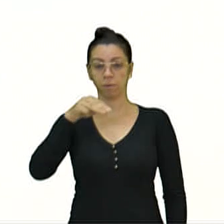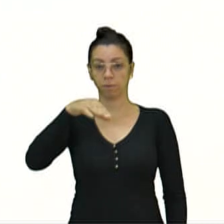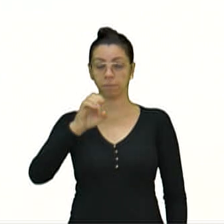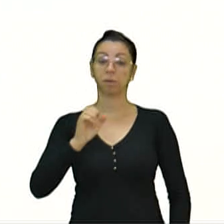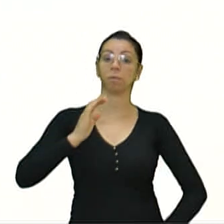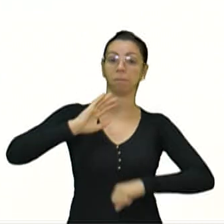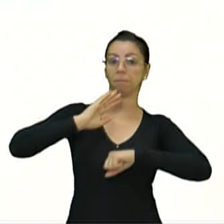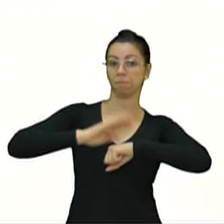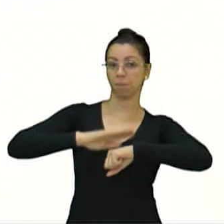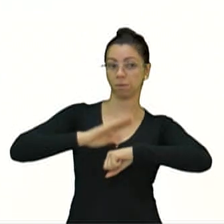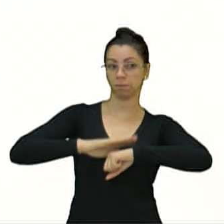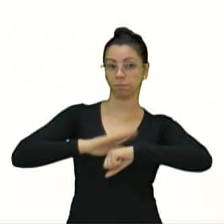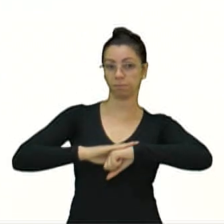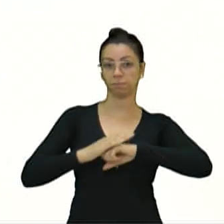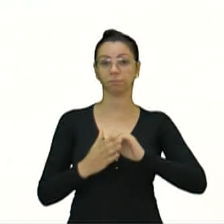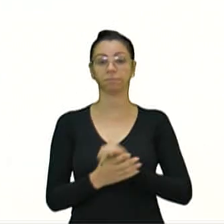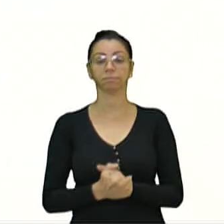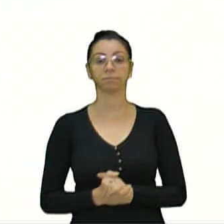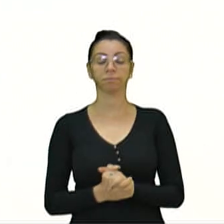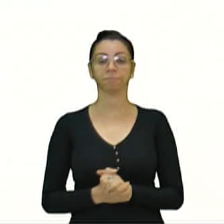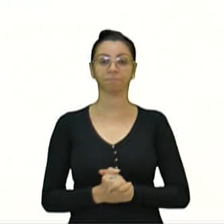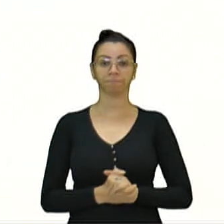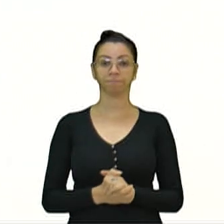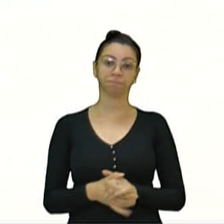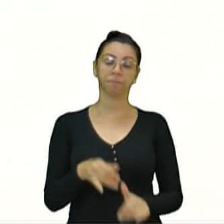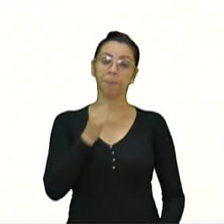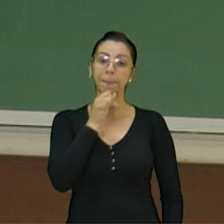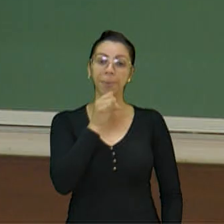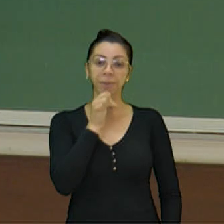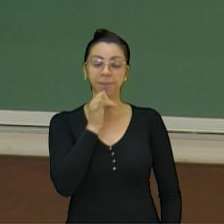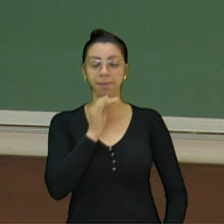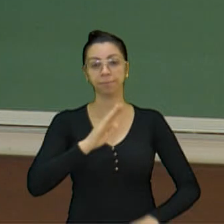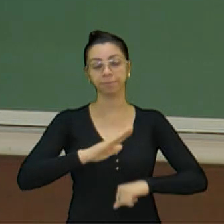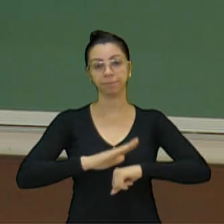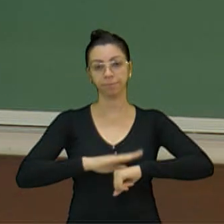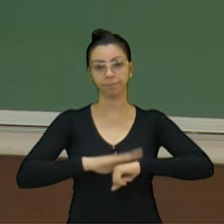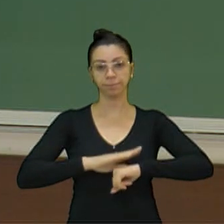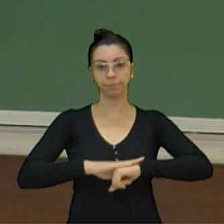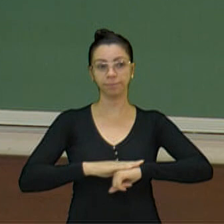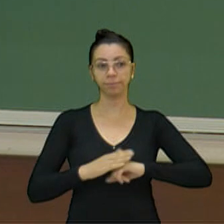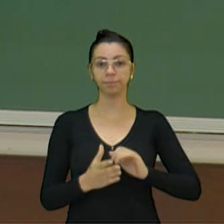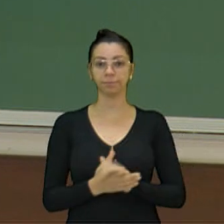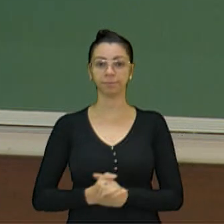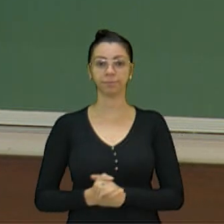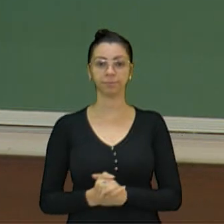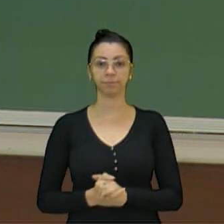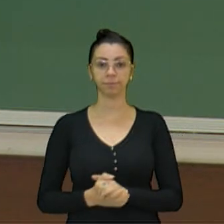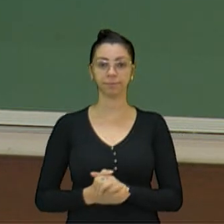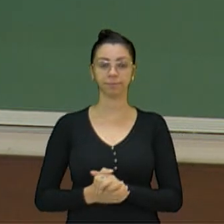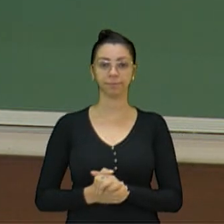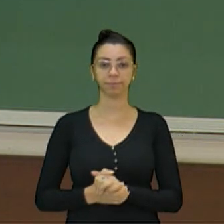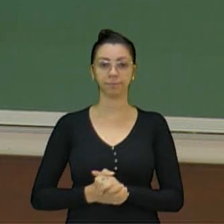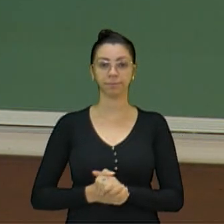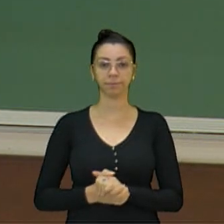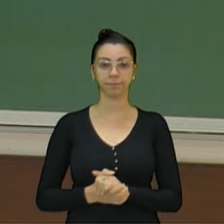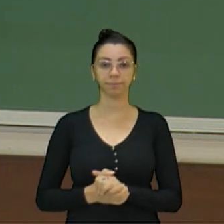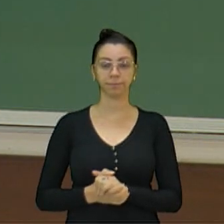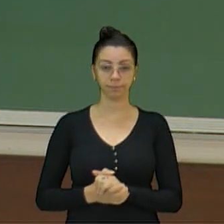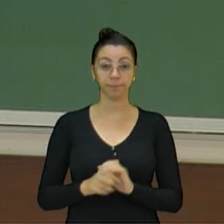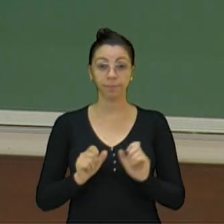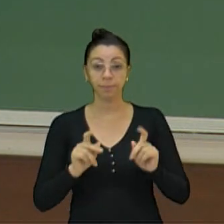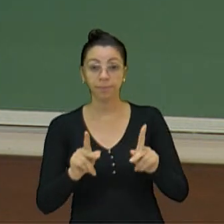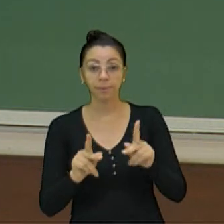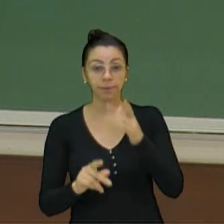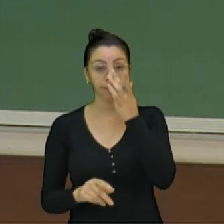duas alternativas, is more effective. Então, por exemplo, for me, ads on the net is more effective. Ok?